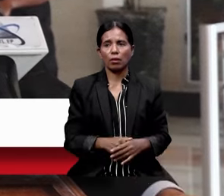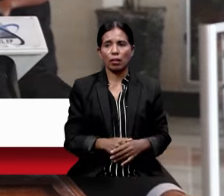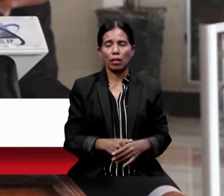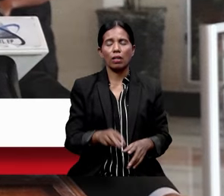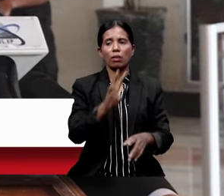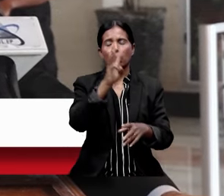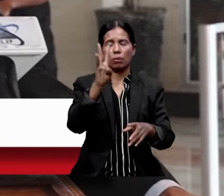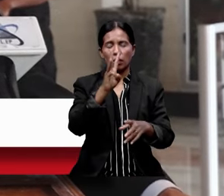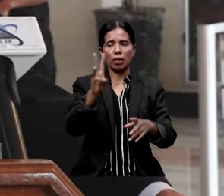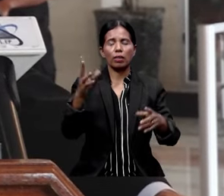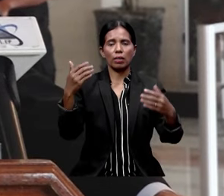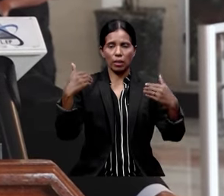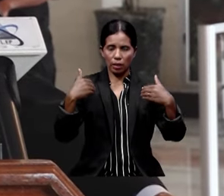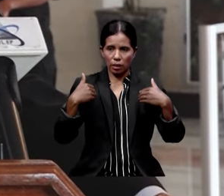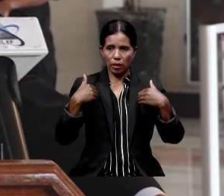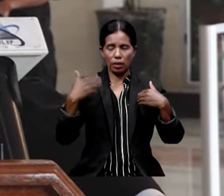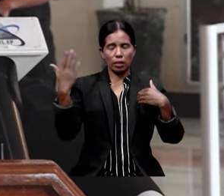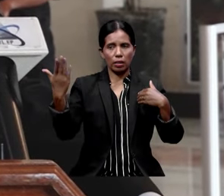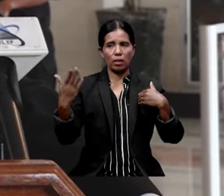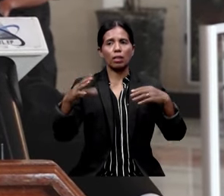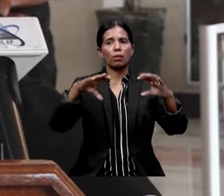quarta-feira e a Conselho de Igreja,